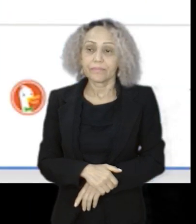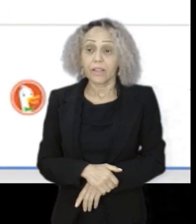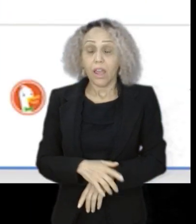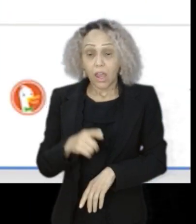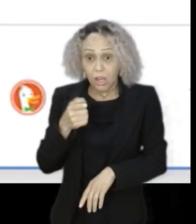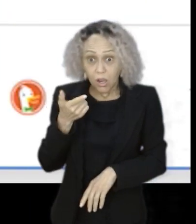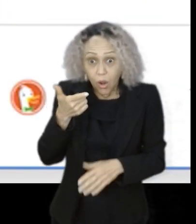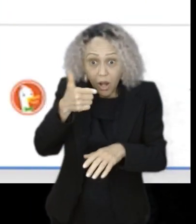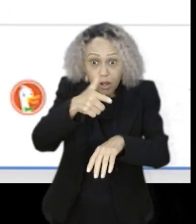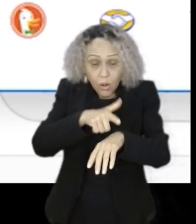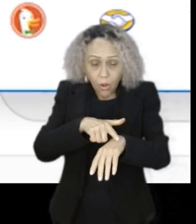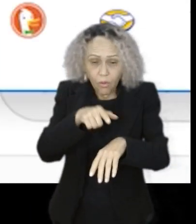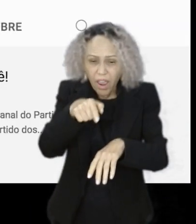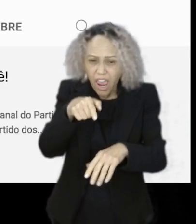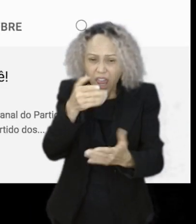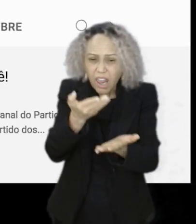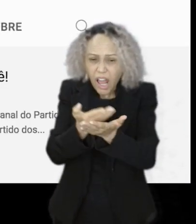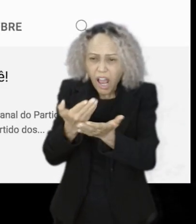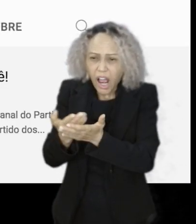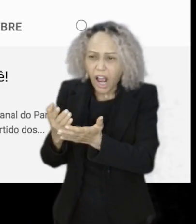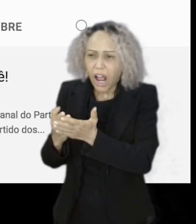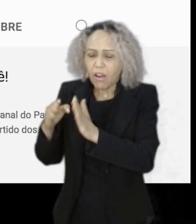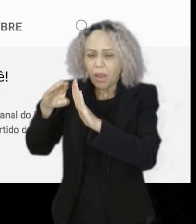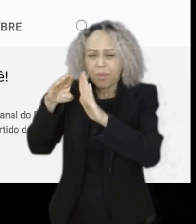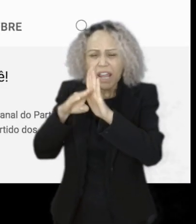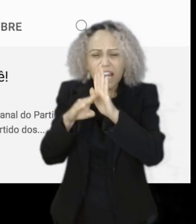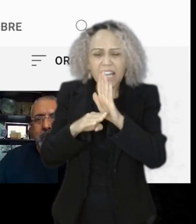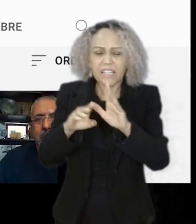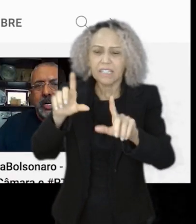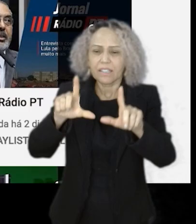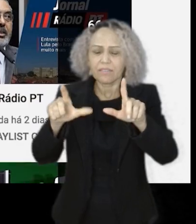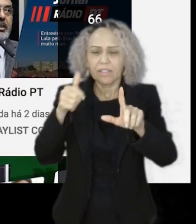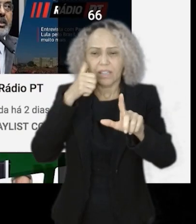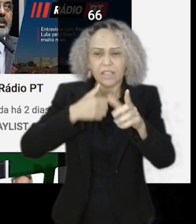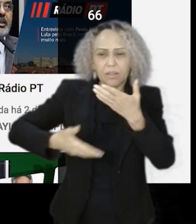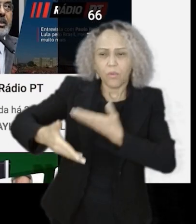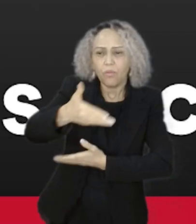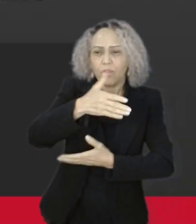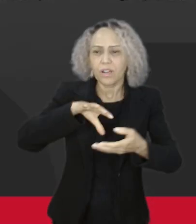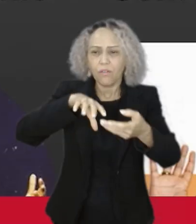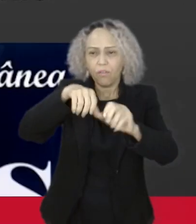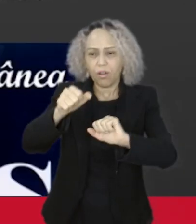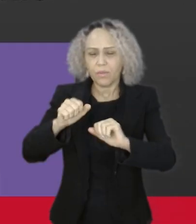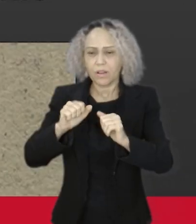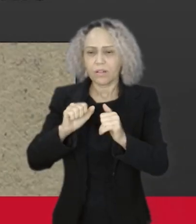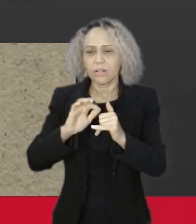Reveja esta e outras aulas na playlist TV Elas por Elas Formação, no canal da TV